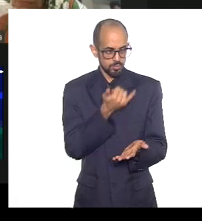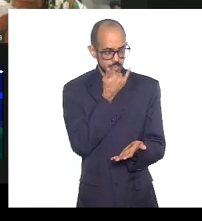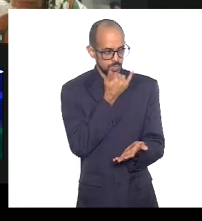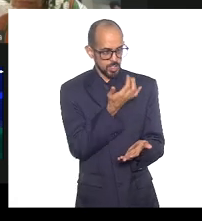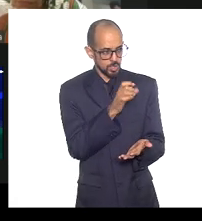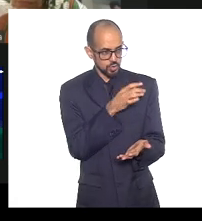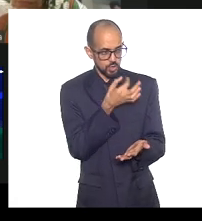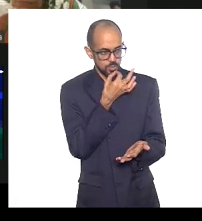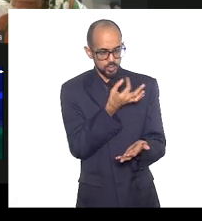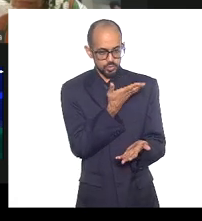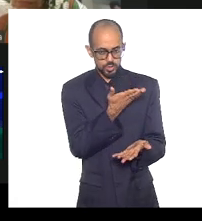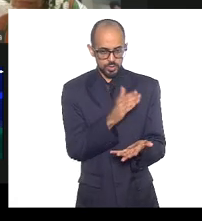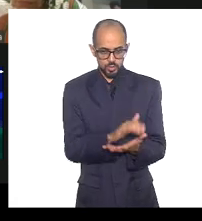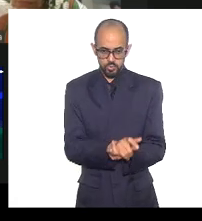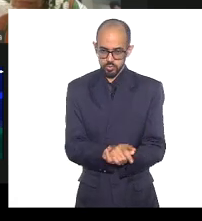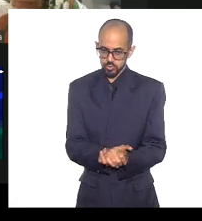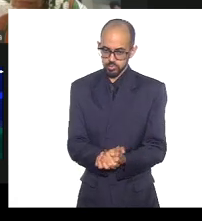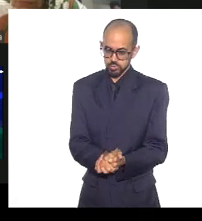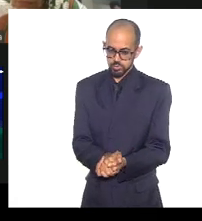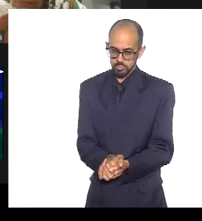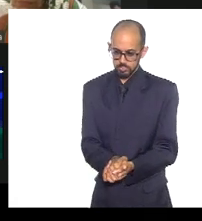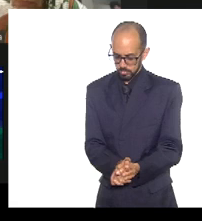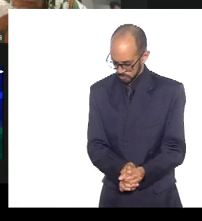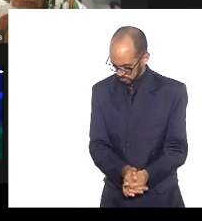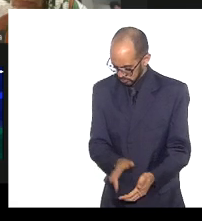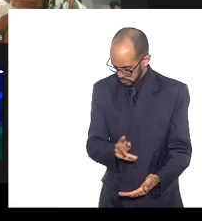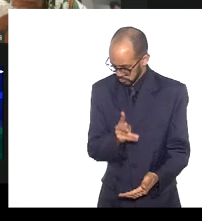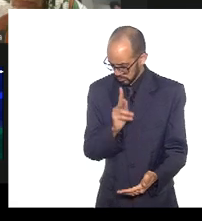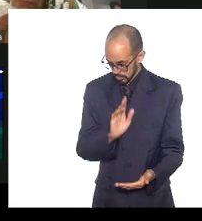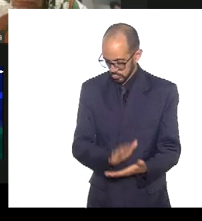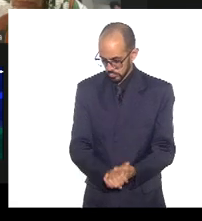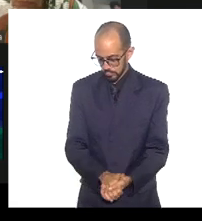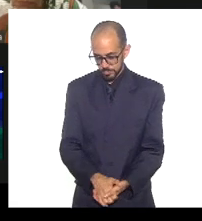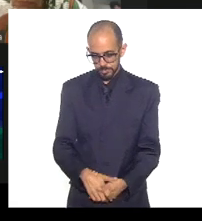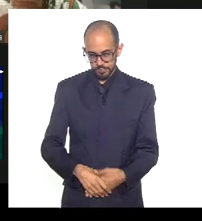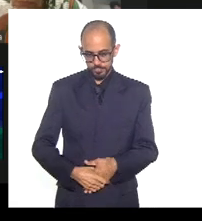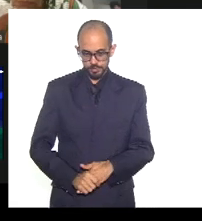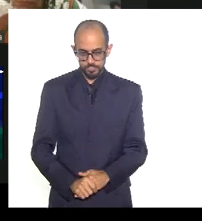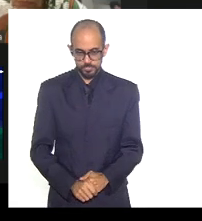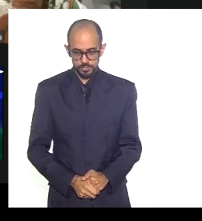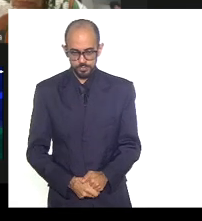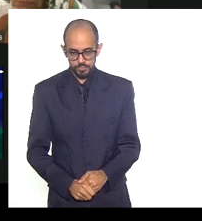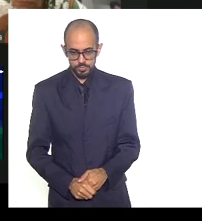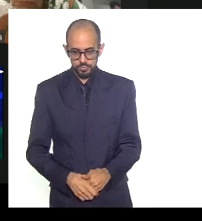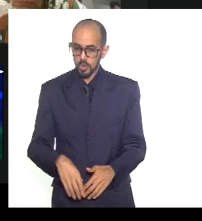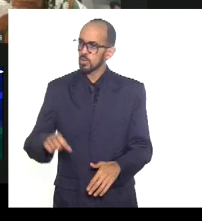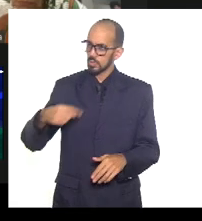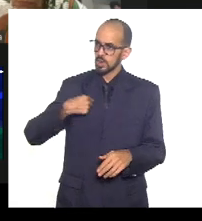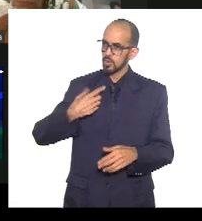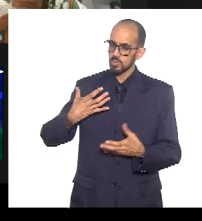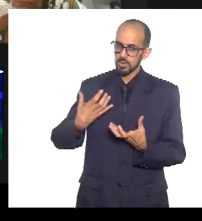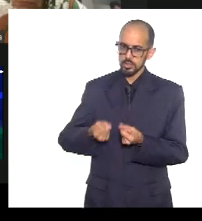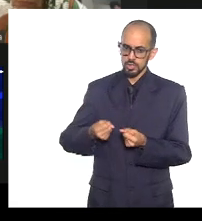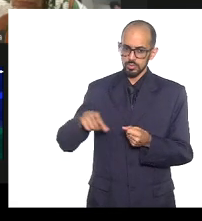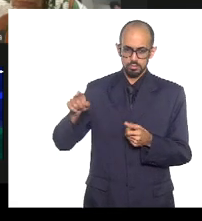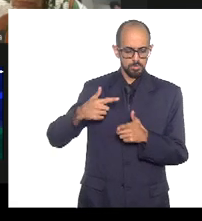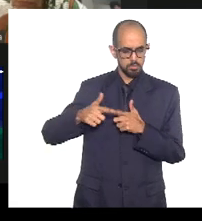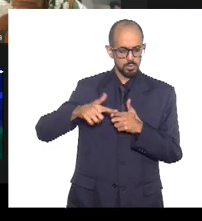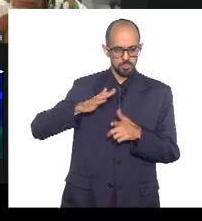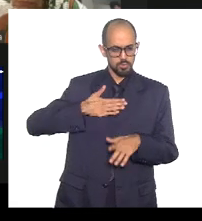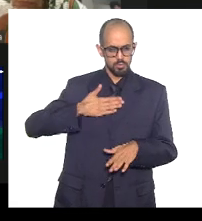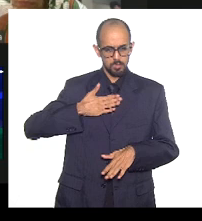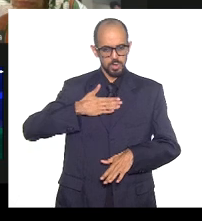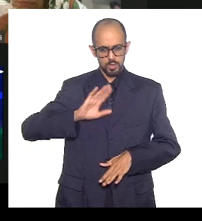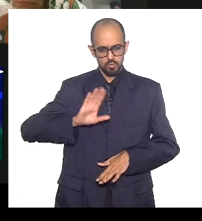no intuito da discussão vamos seguir obrigado se for o caso eu não vejo problema do